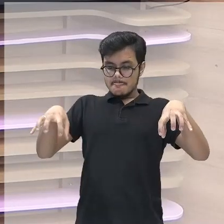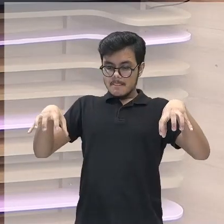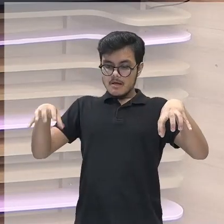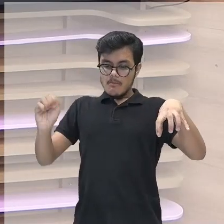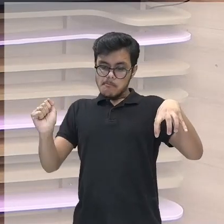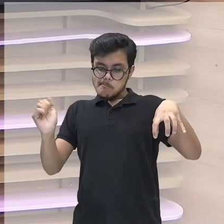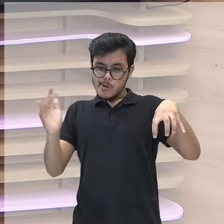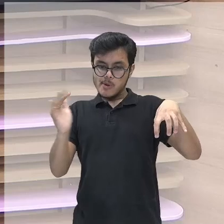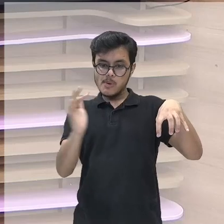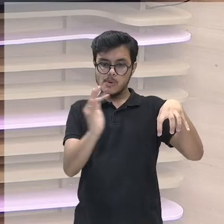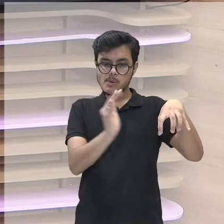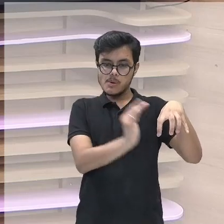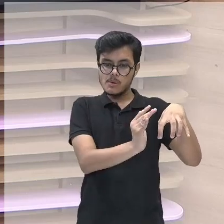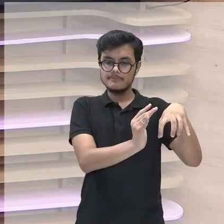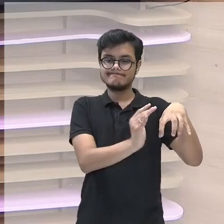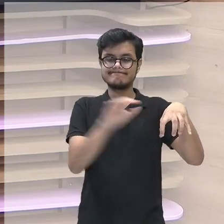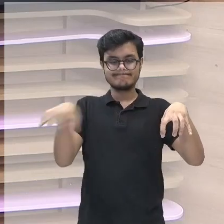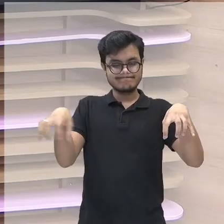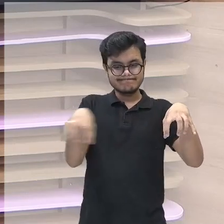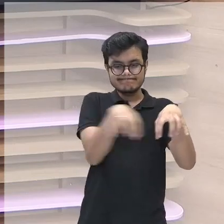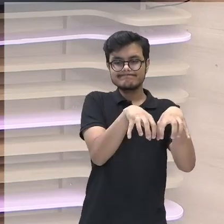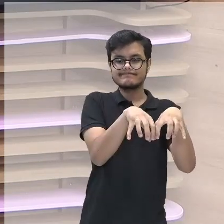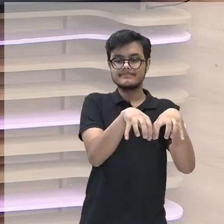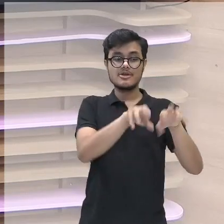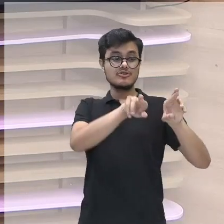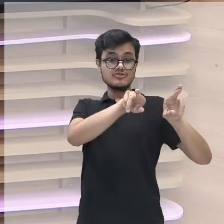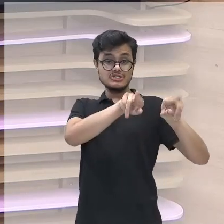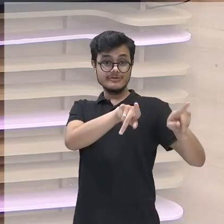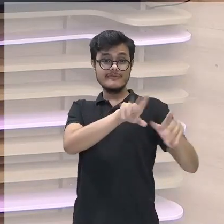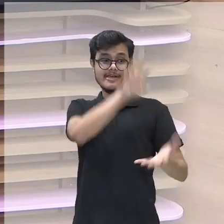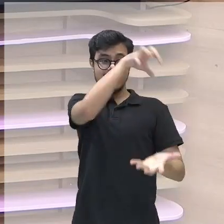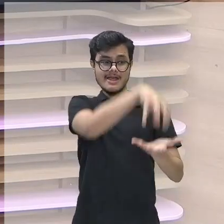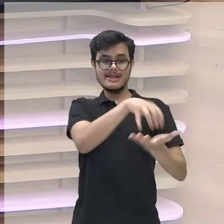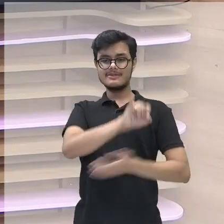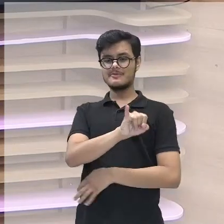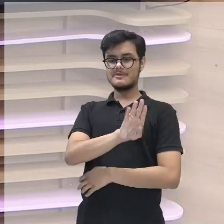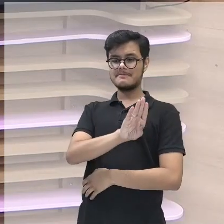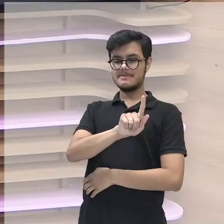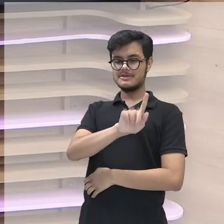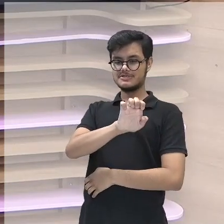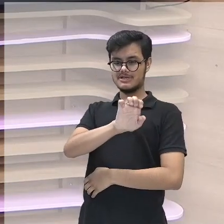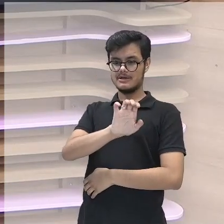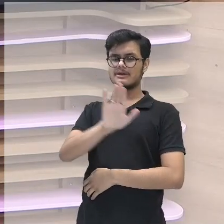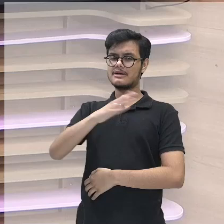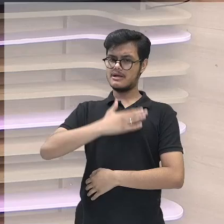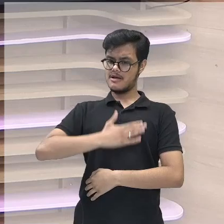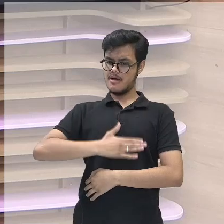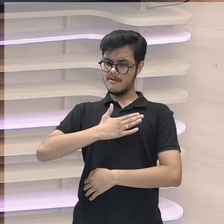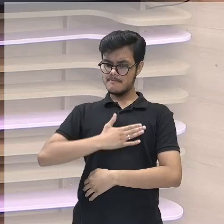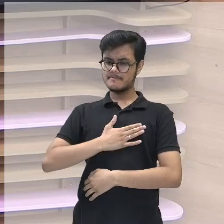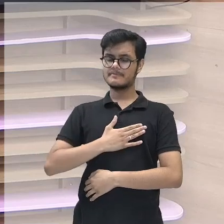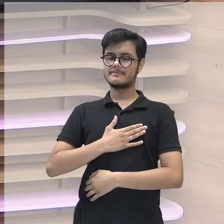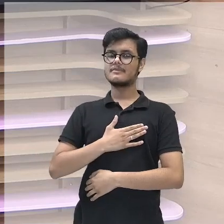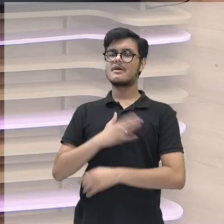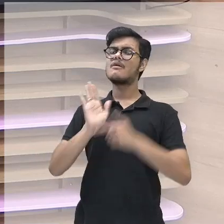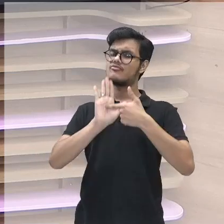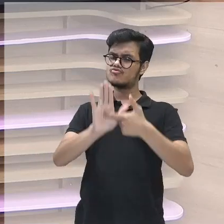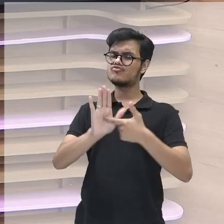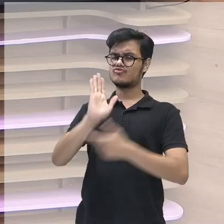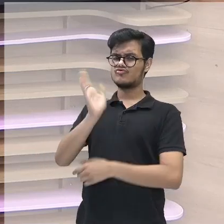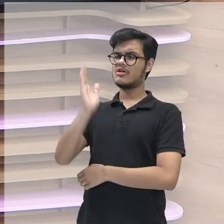da regionalização oficial do IBGE. A gente vai observar isso no mapa e a gente vai compreender. Então, ele passa um